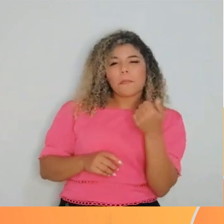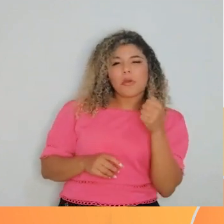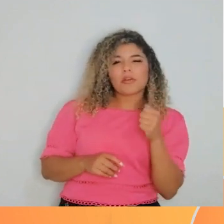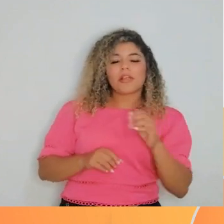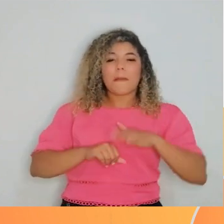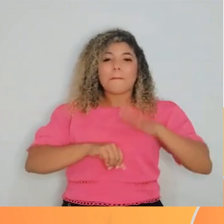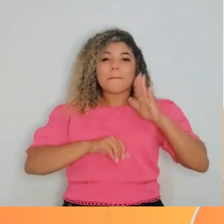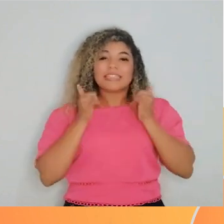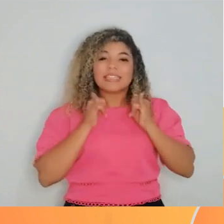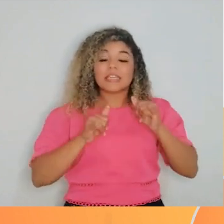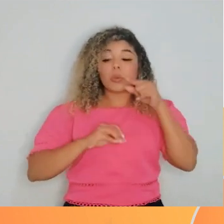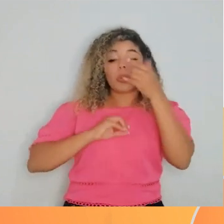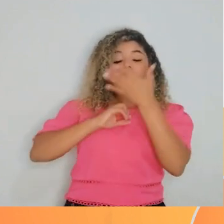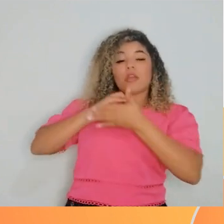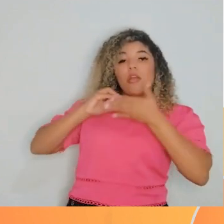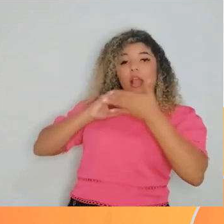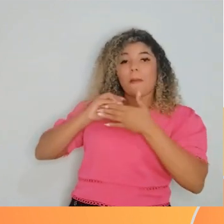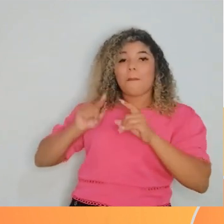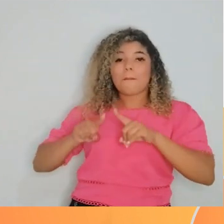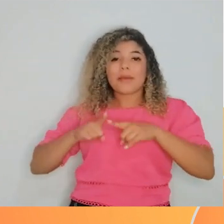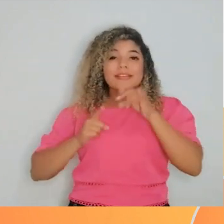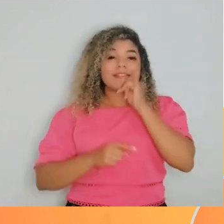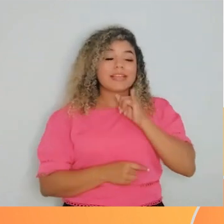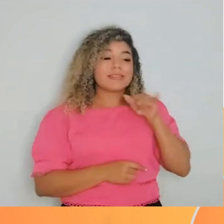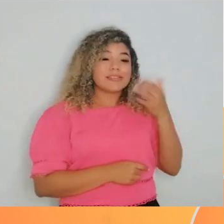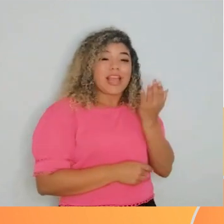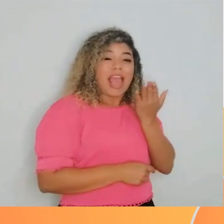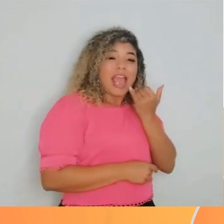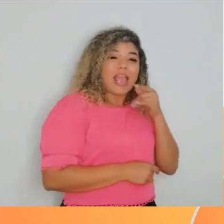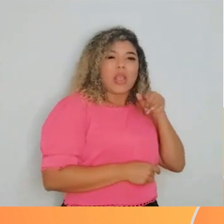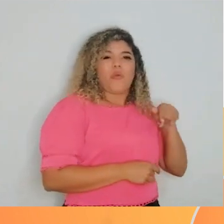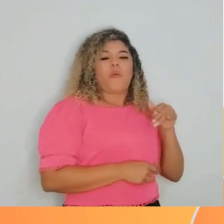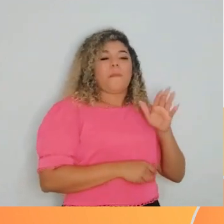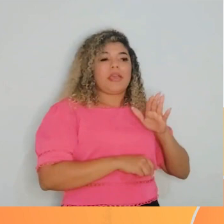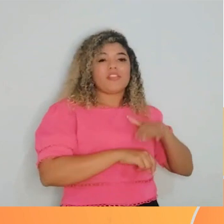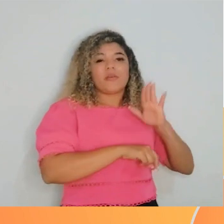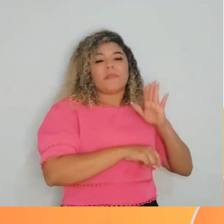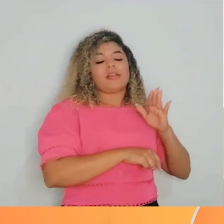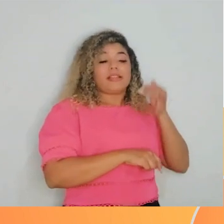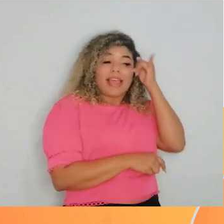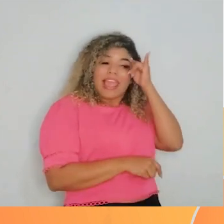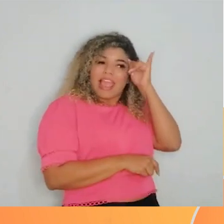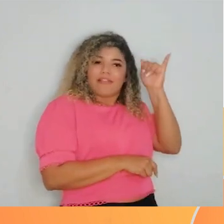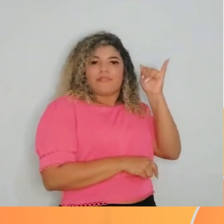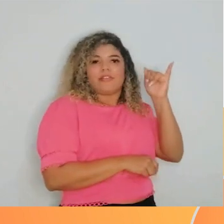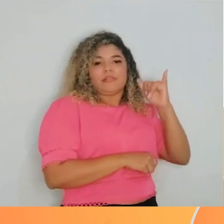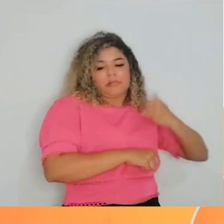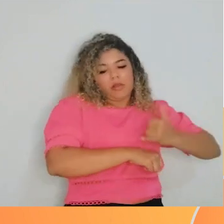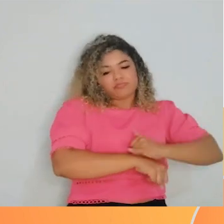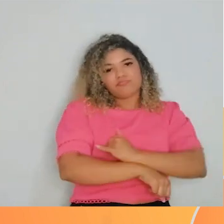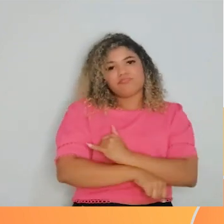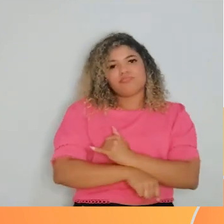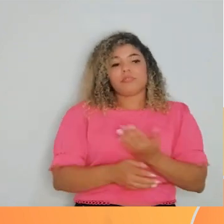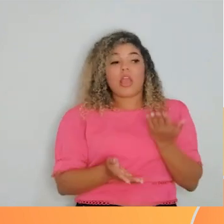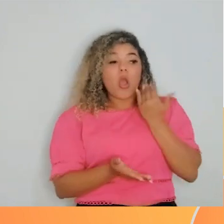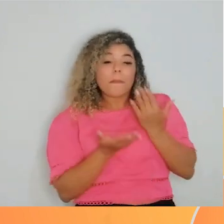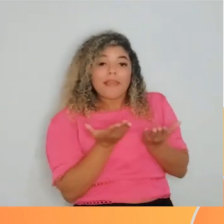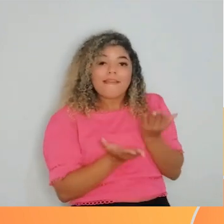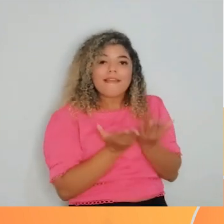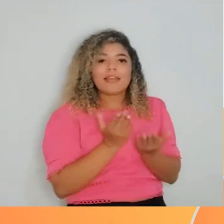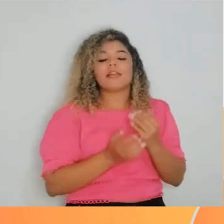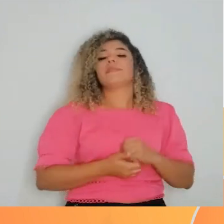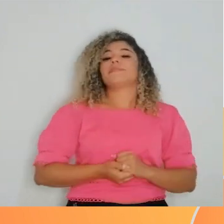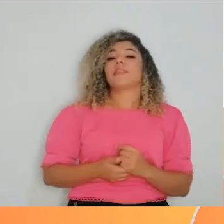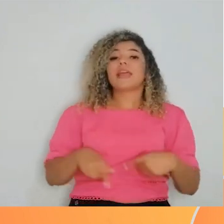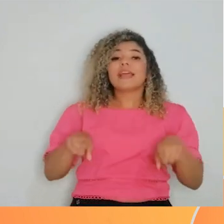exemplo, mas eles, devido ao excesso trazer riscos, eles devem ser consumidos em equilíbrio.